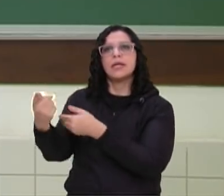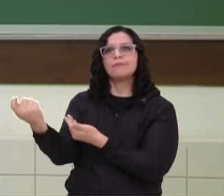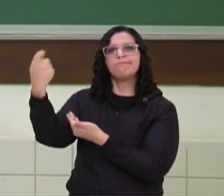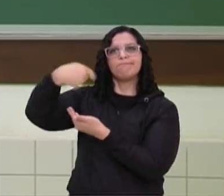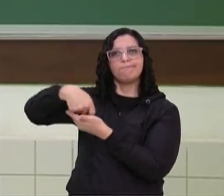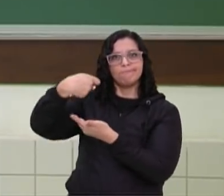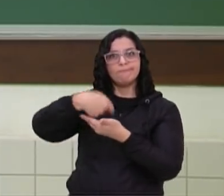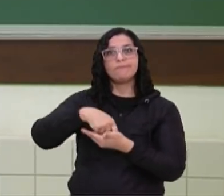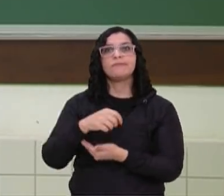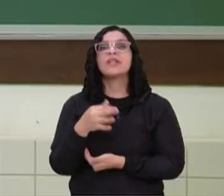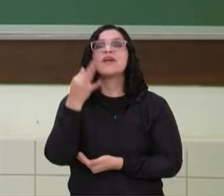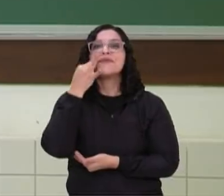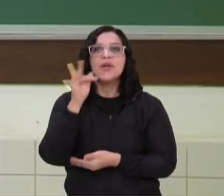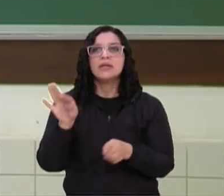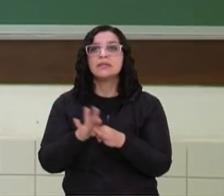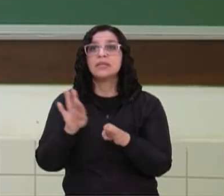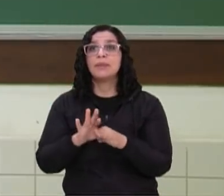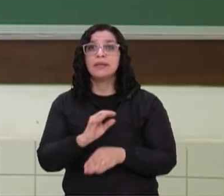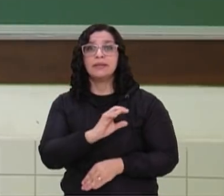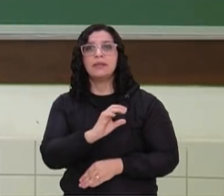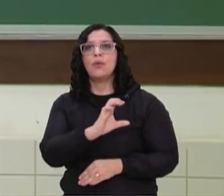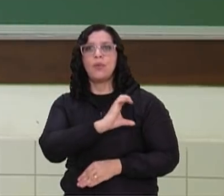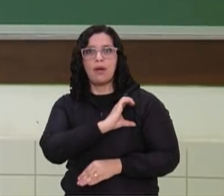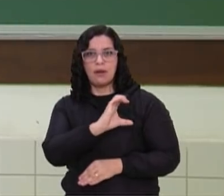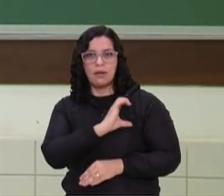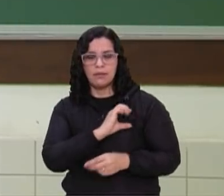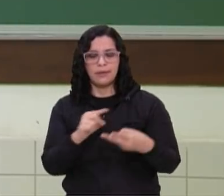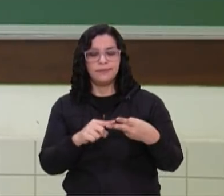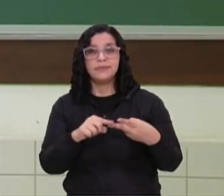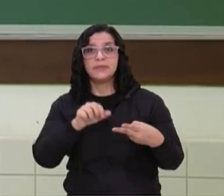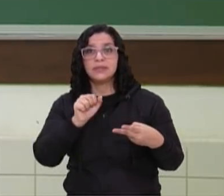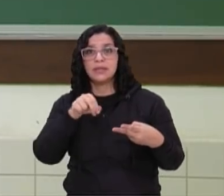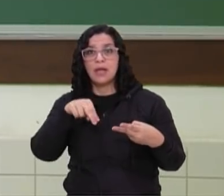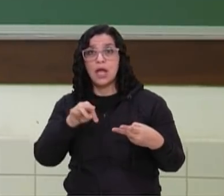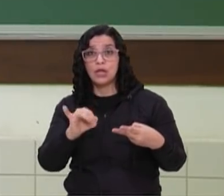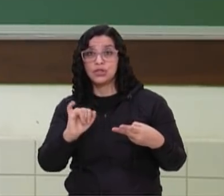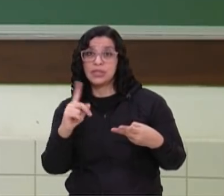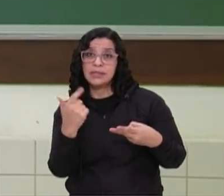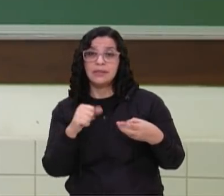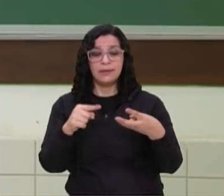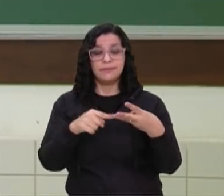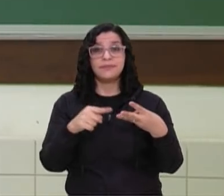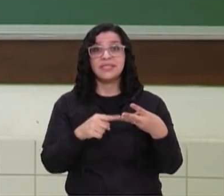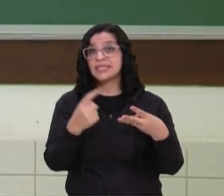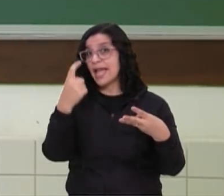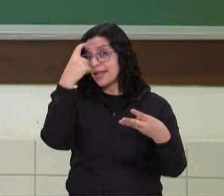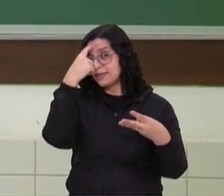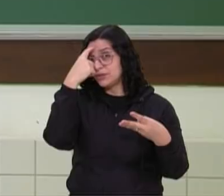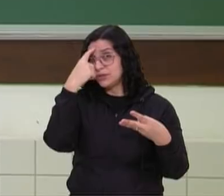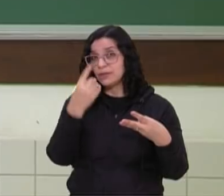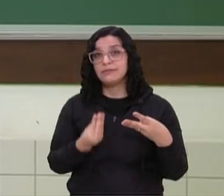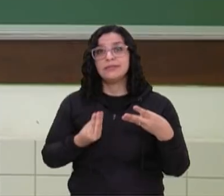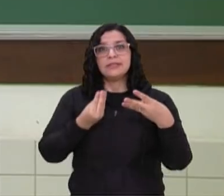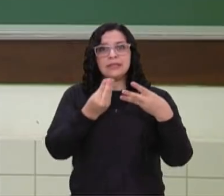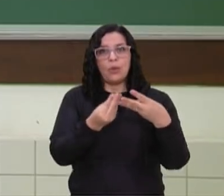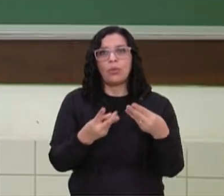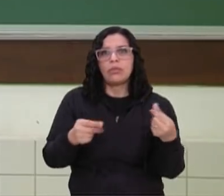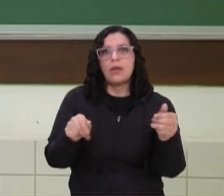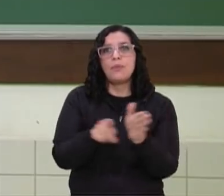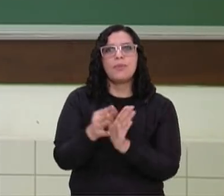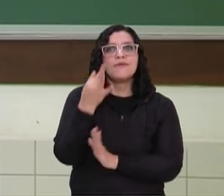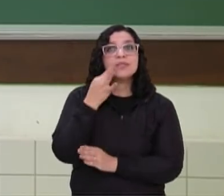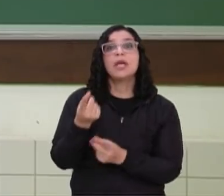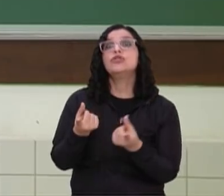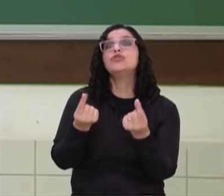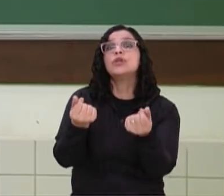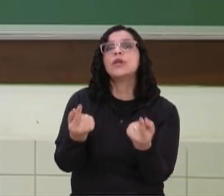da França, como a colônia do Canadá, algumas colônias da Antilha e o território da Índia na Ásia. Mas mesmo assim, você precisa de